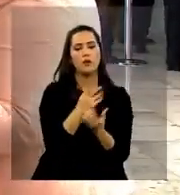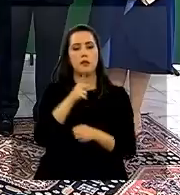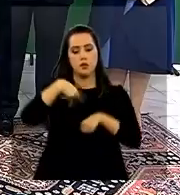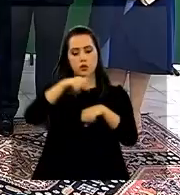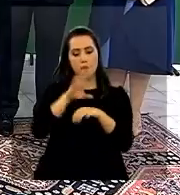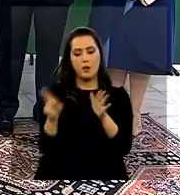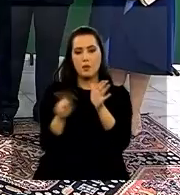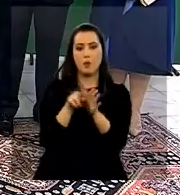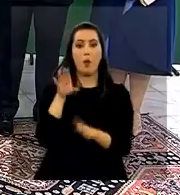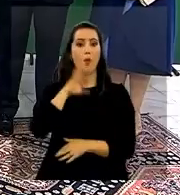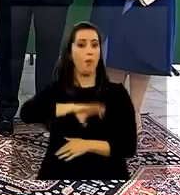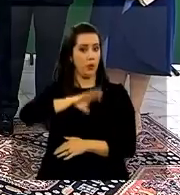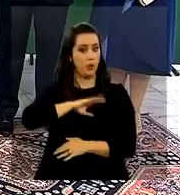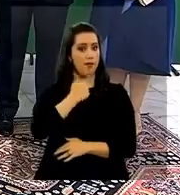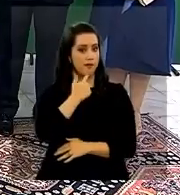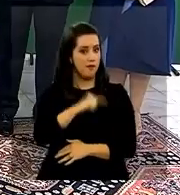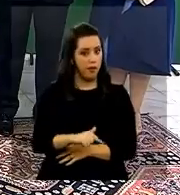o português como língua matriz.